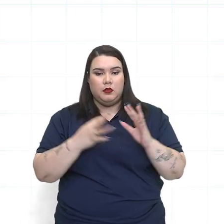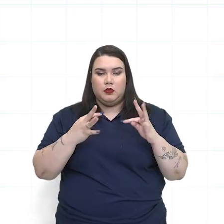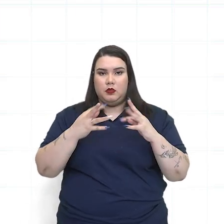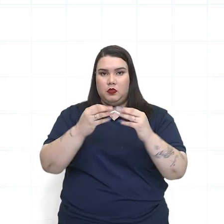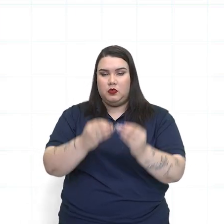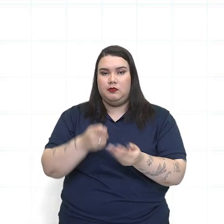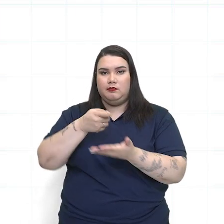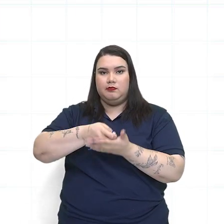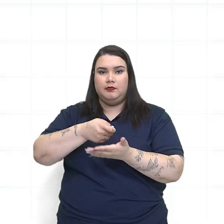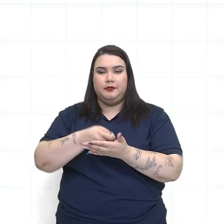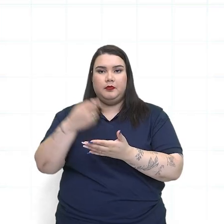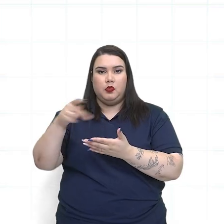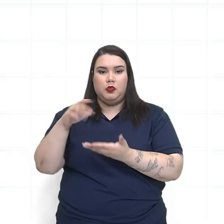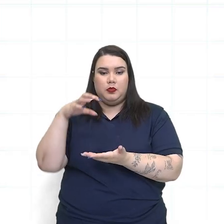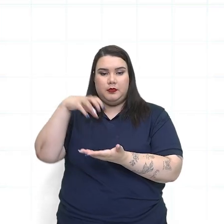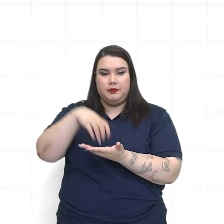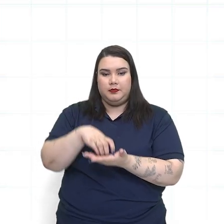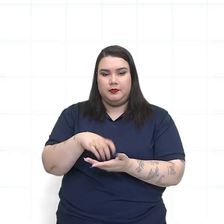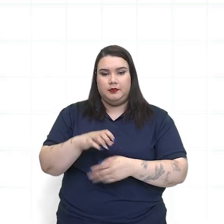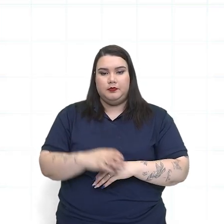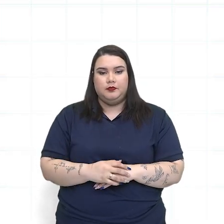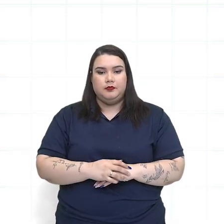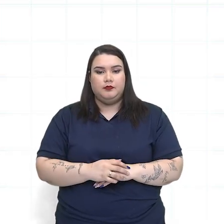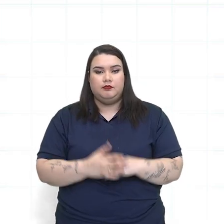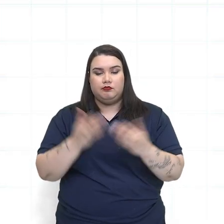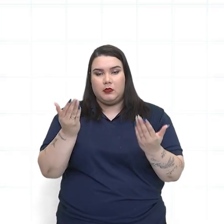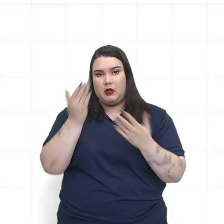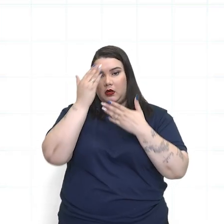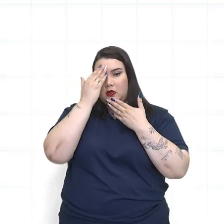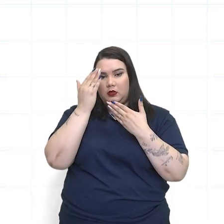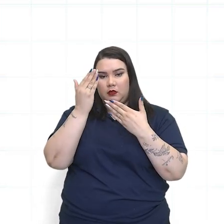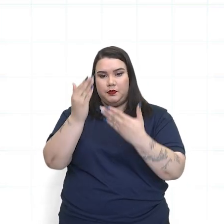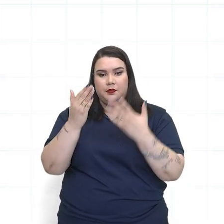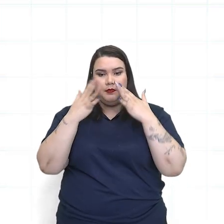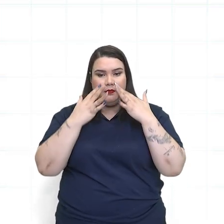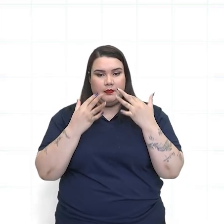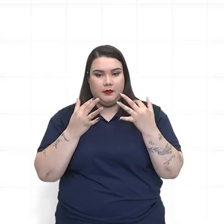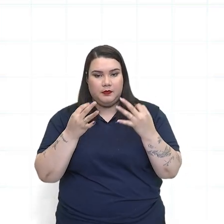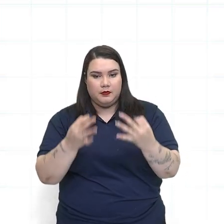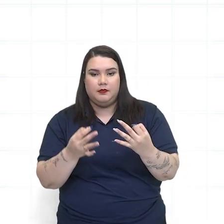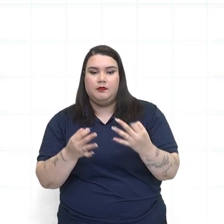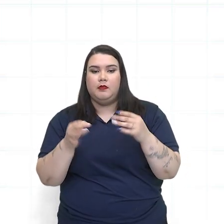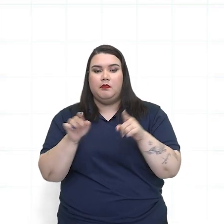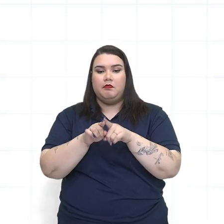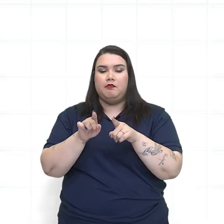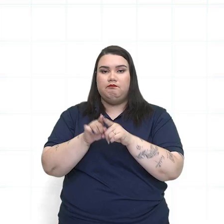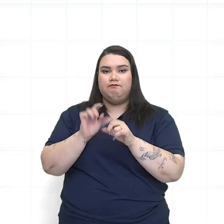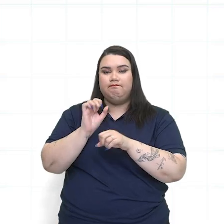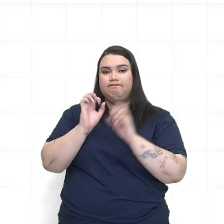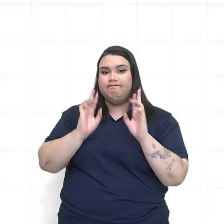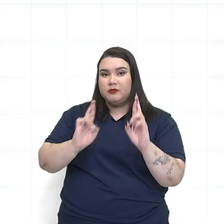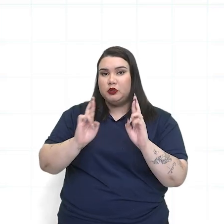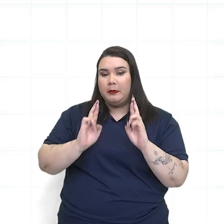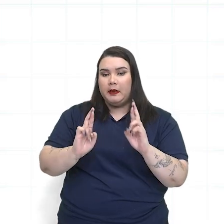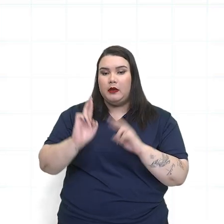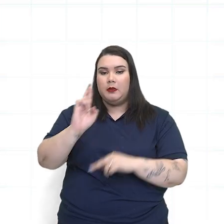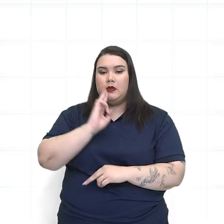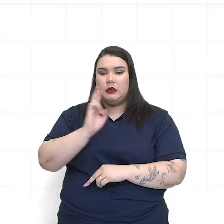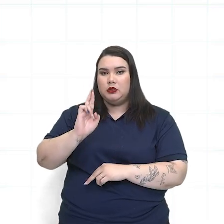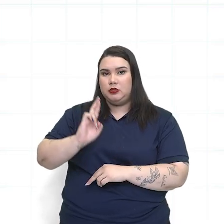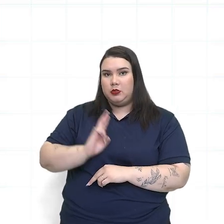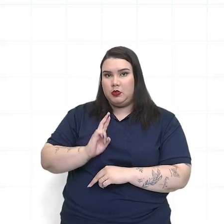e regulamentos estabelecidos pela instituição. Desde já, agradecemos a atenção dispensada e